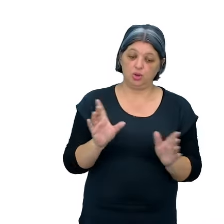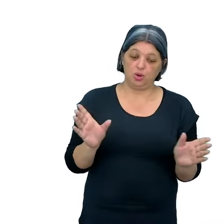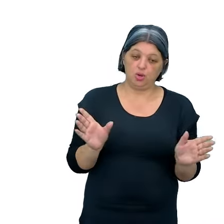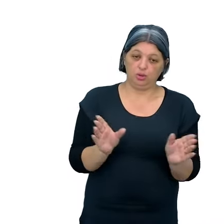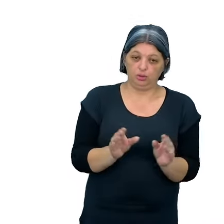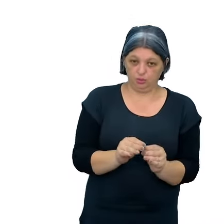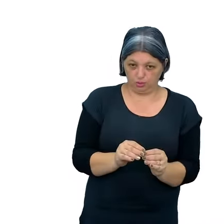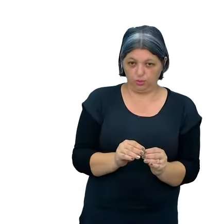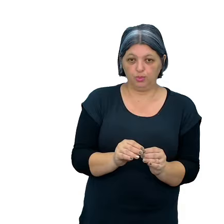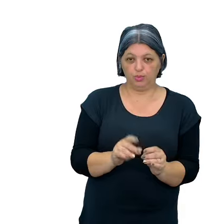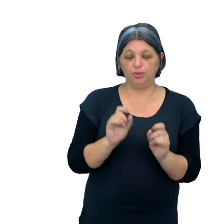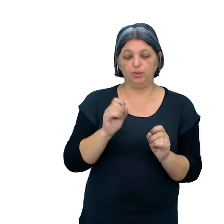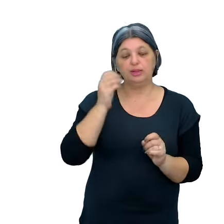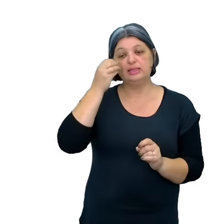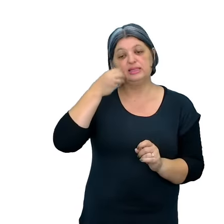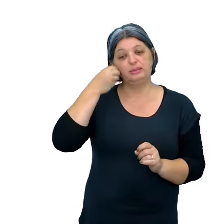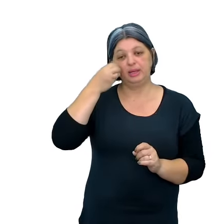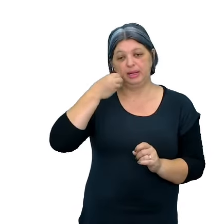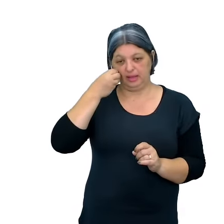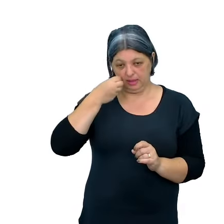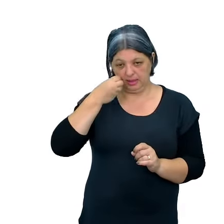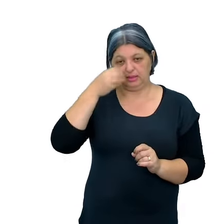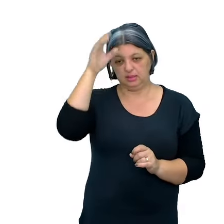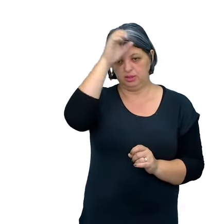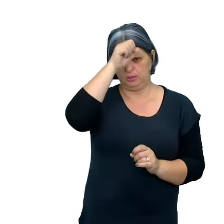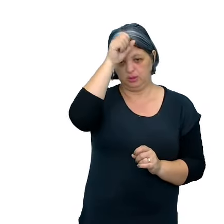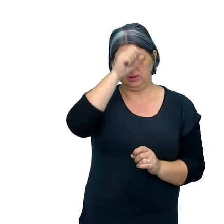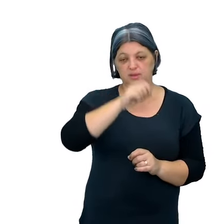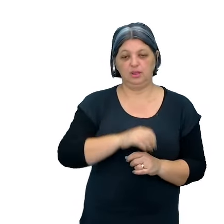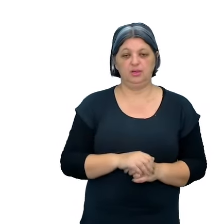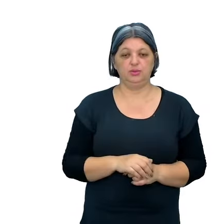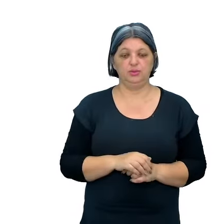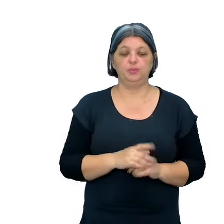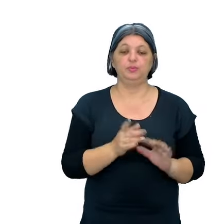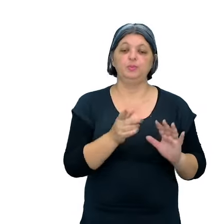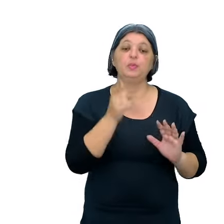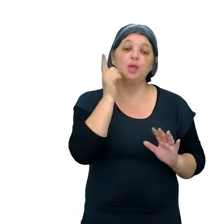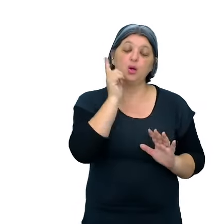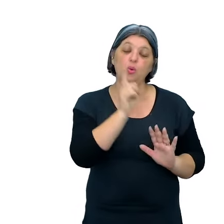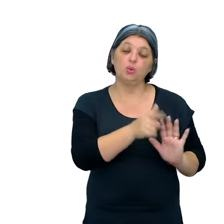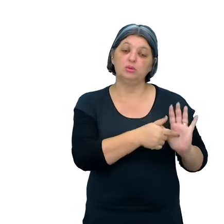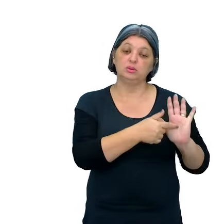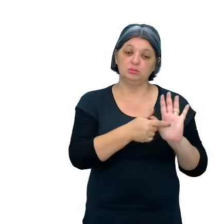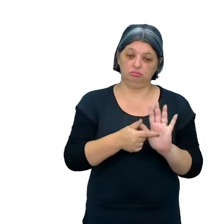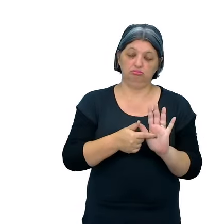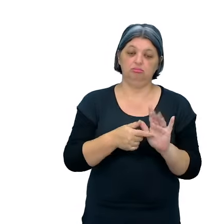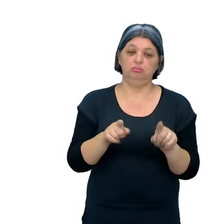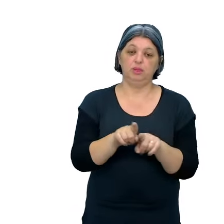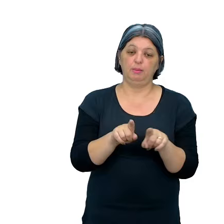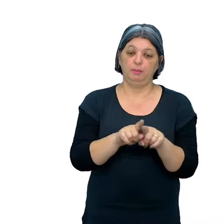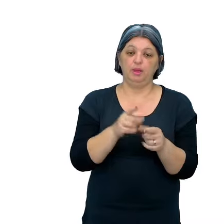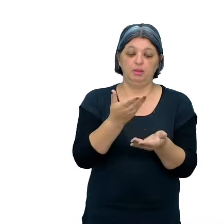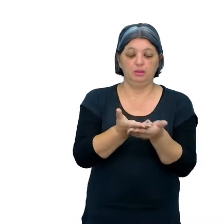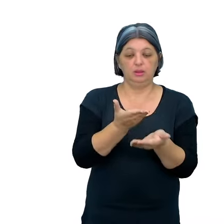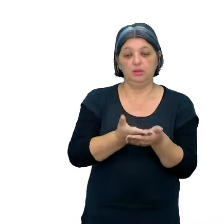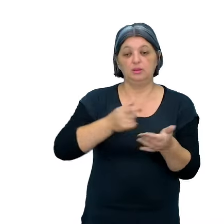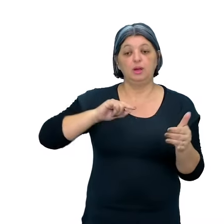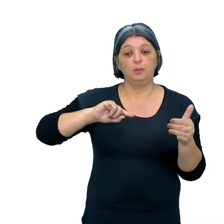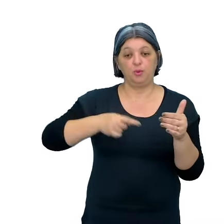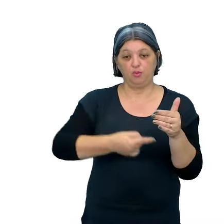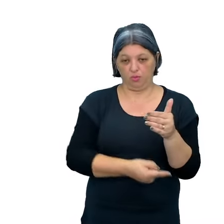quais são as experiências de aprendizagem, né, para que se possa, então, ali se aprofundar mais